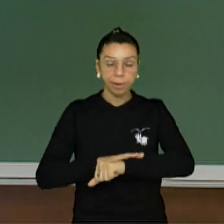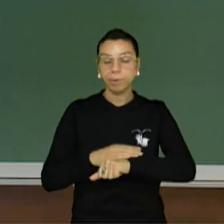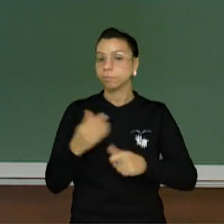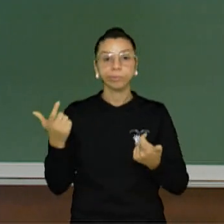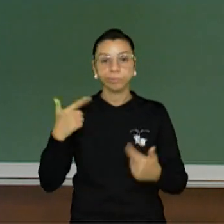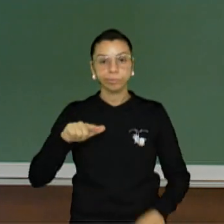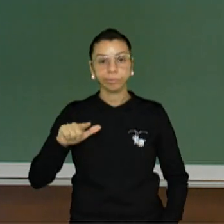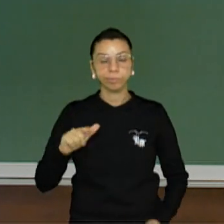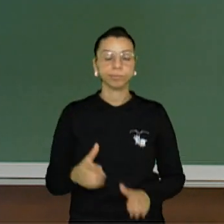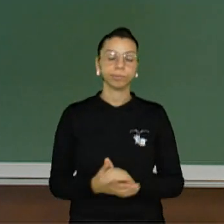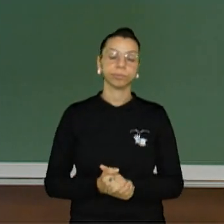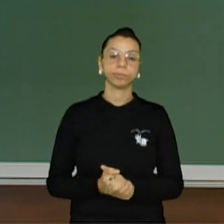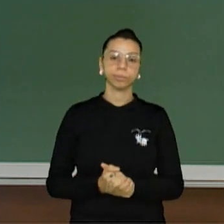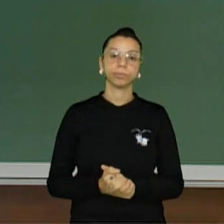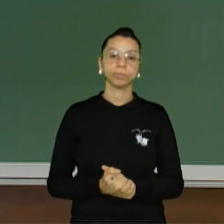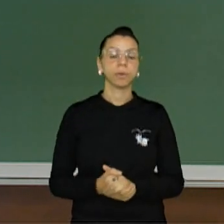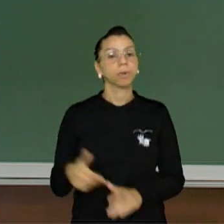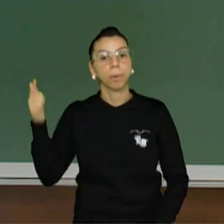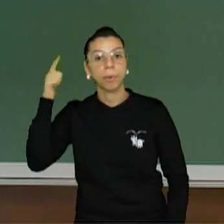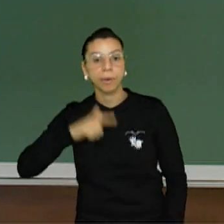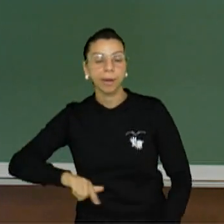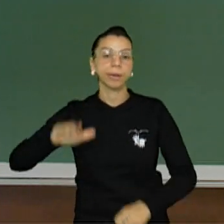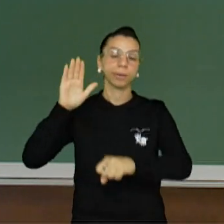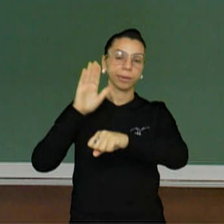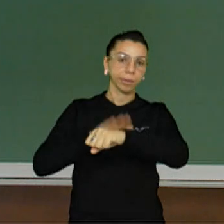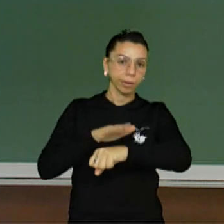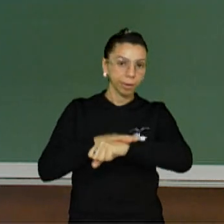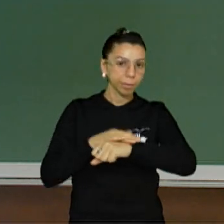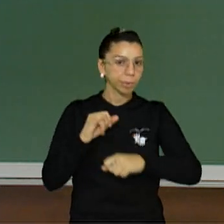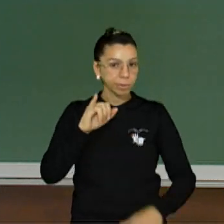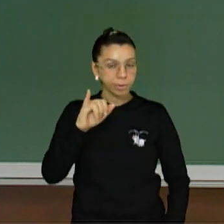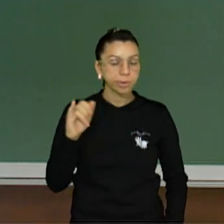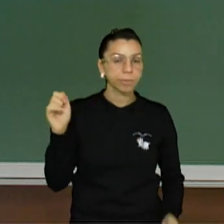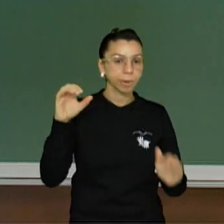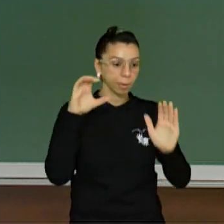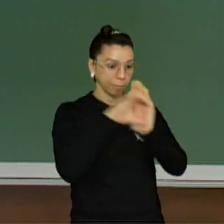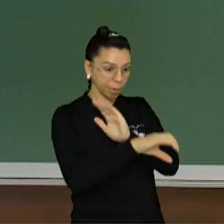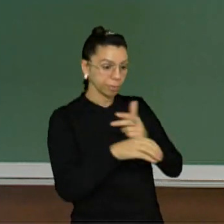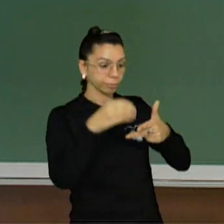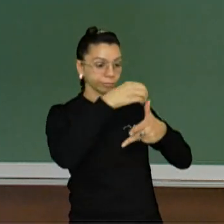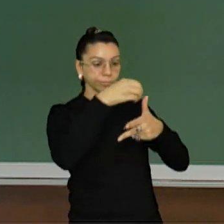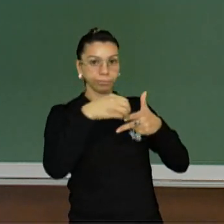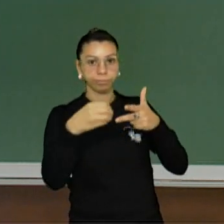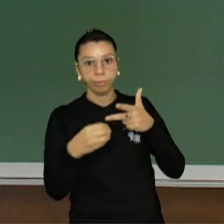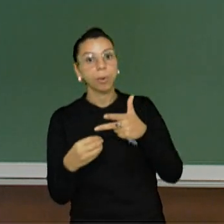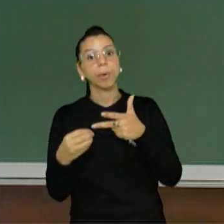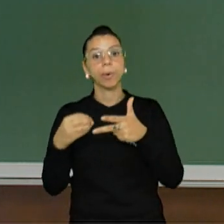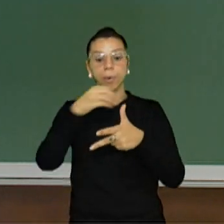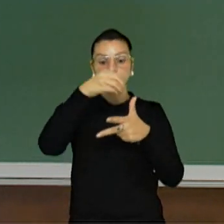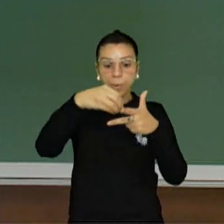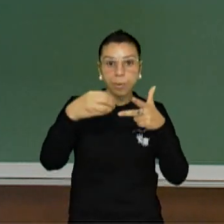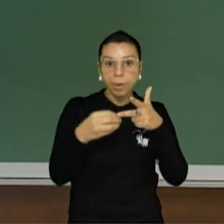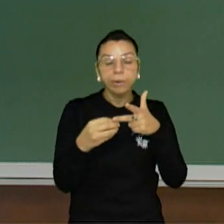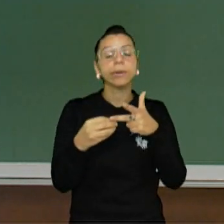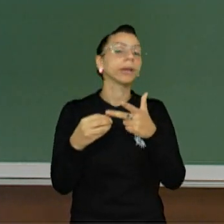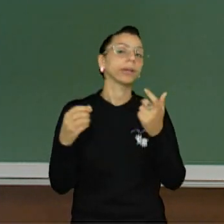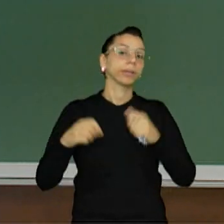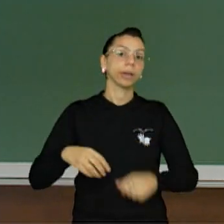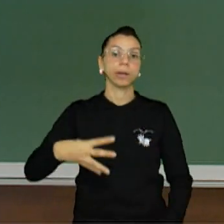tempo. Eu gosto de reforçar desde o 2º ano. Gente, vocês vão fazer a prova do Enem. E na prova do Enem